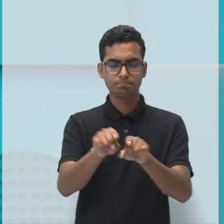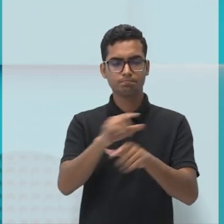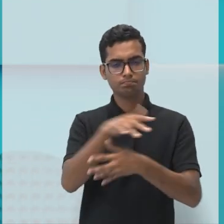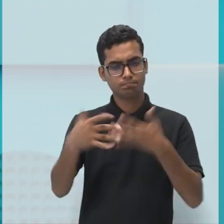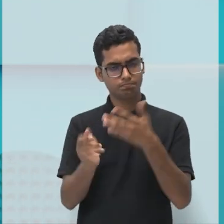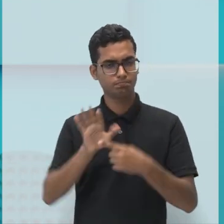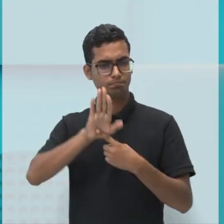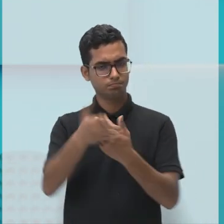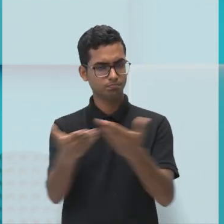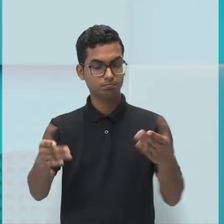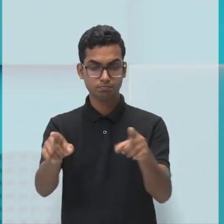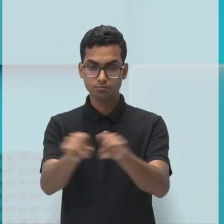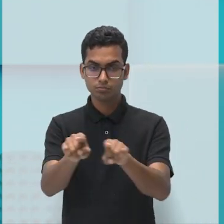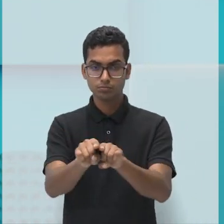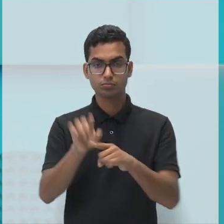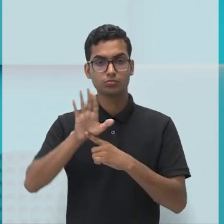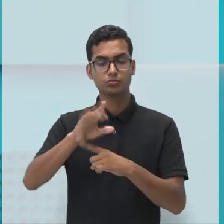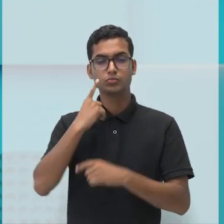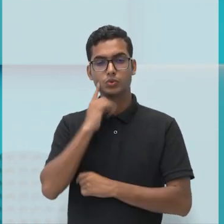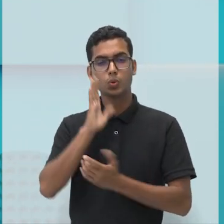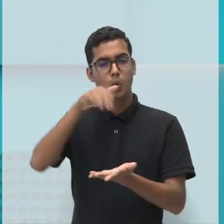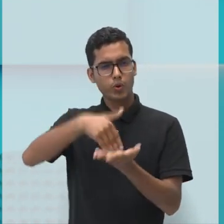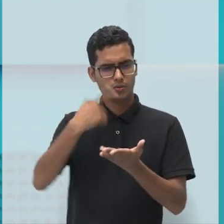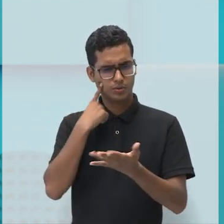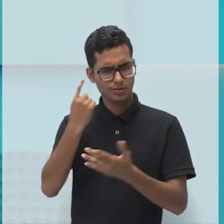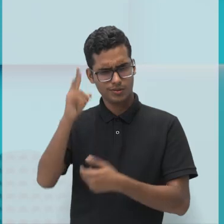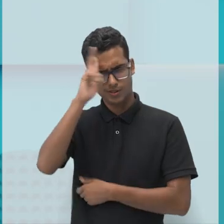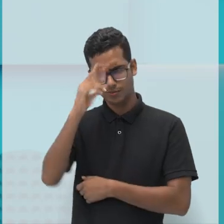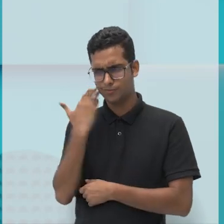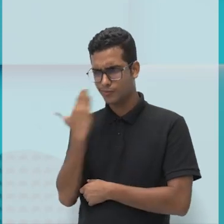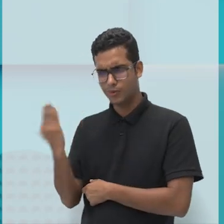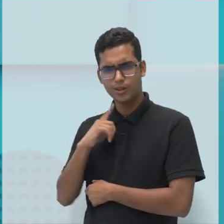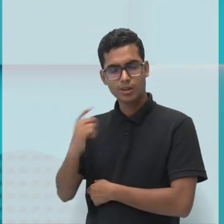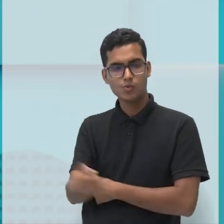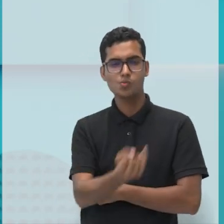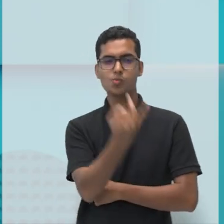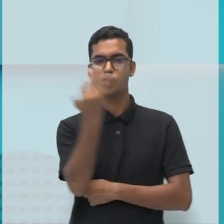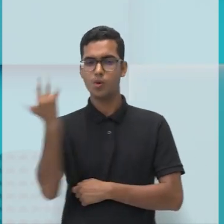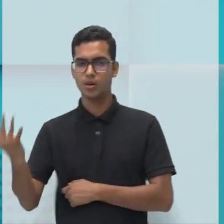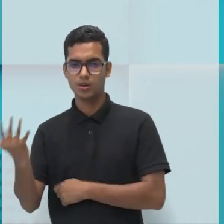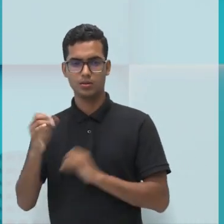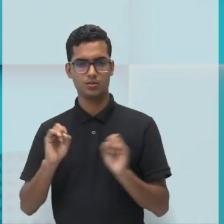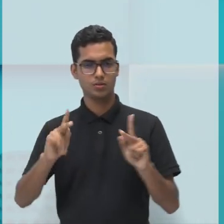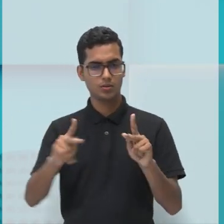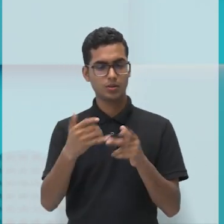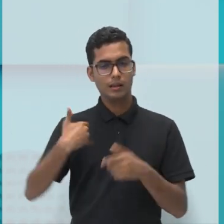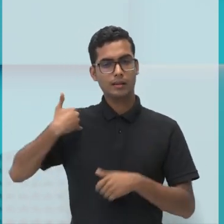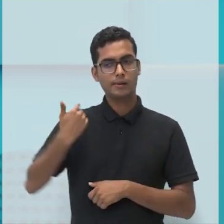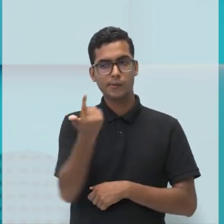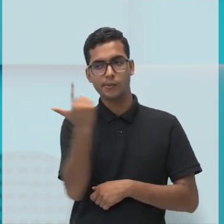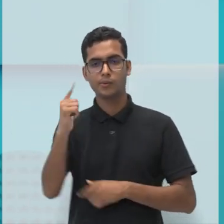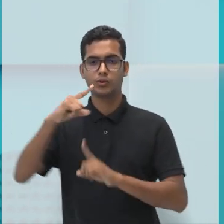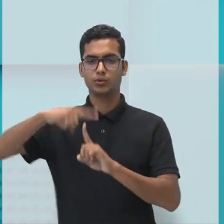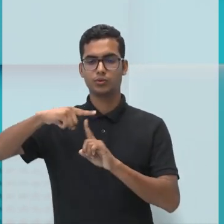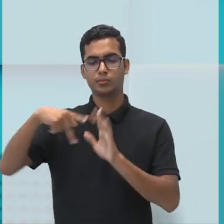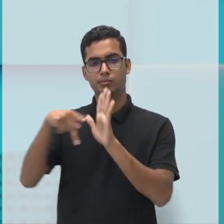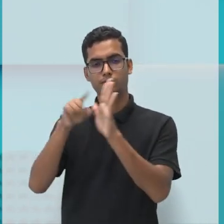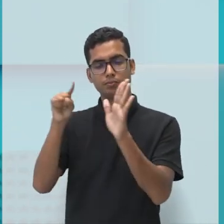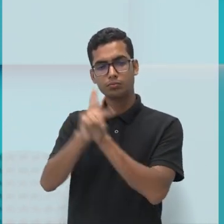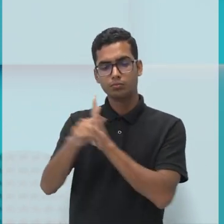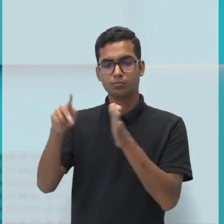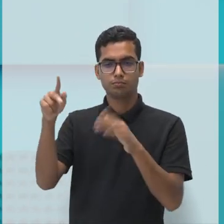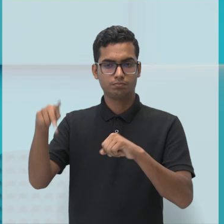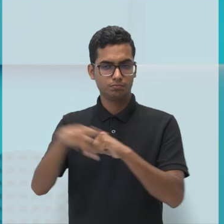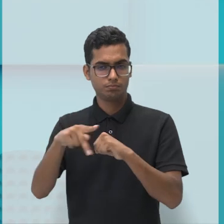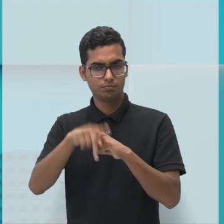aí por último ele indica quantidade, tá bom? Não é a idade, sobre a idade. Sobre a idade é outro tipo de pronome interrogativo que